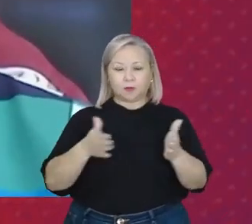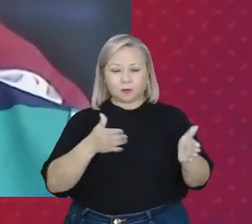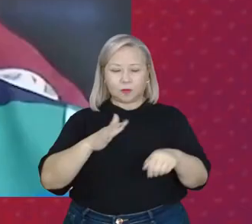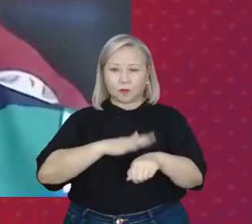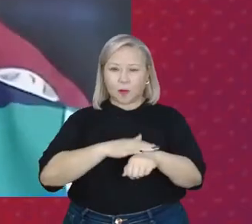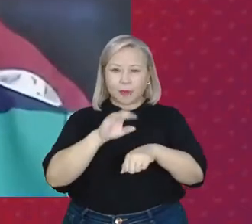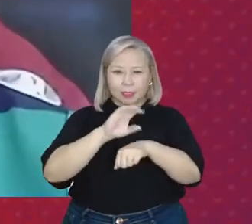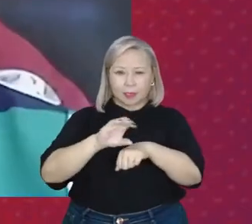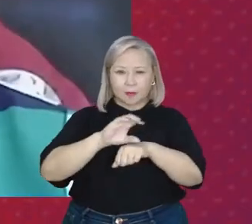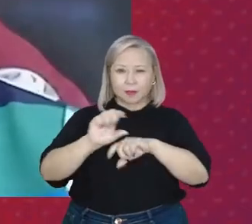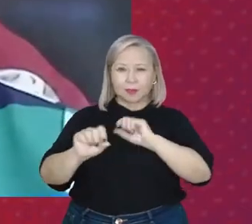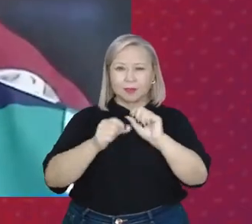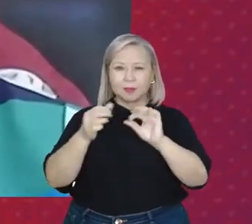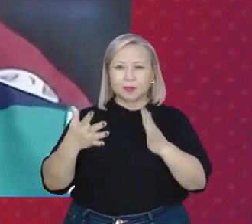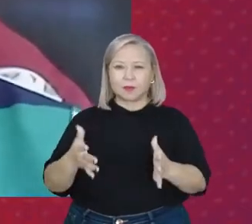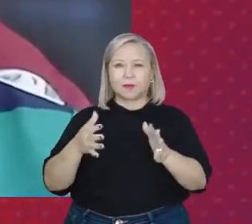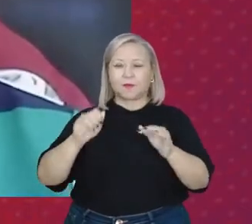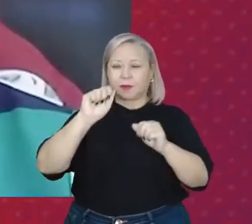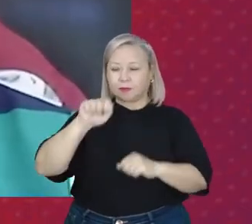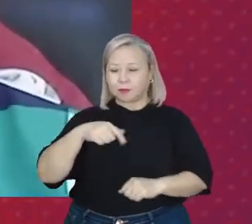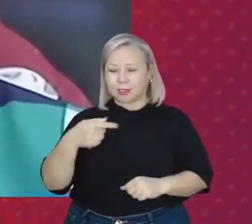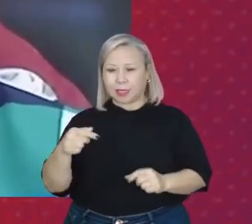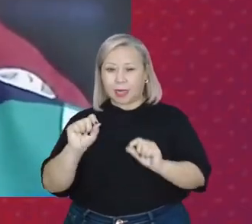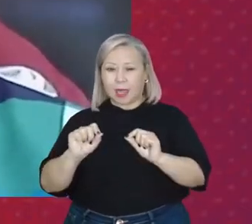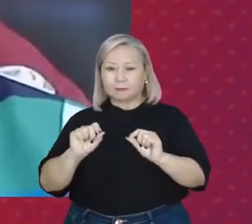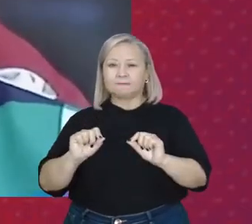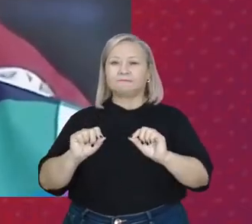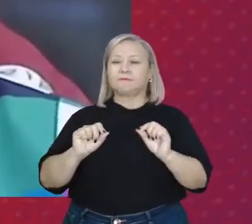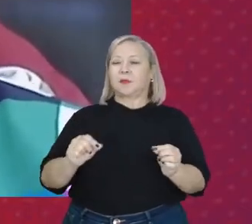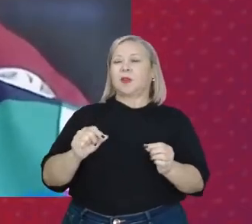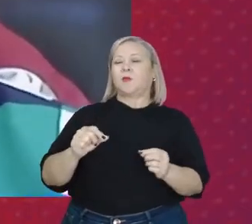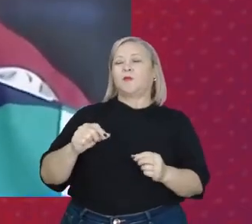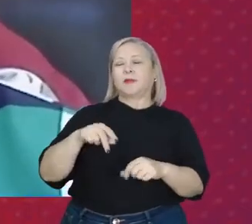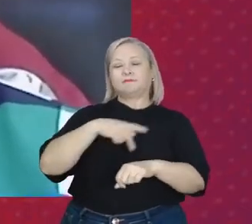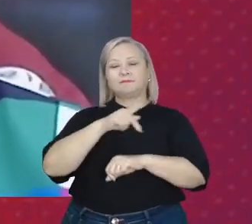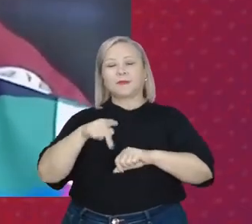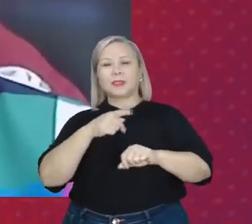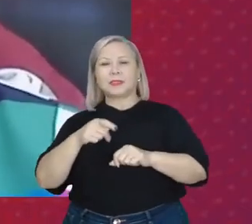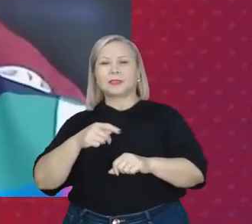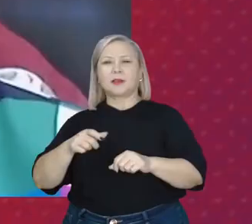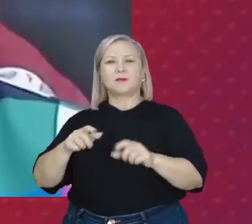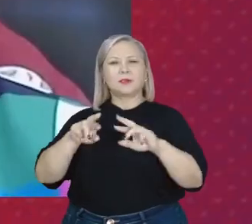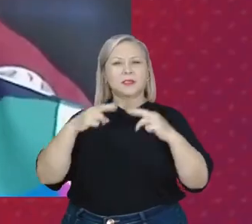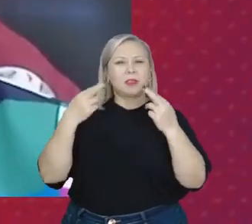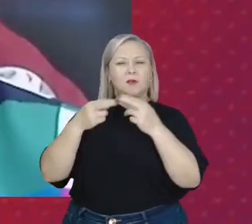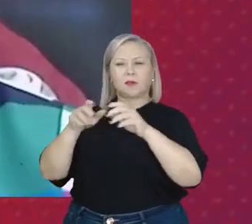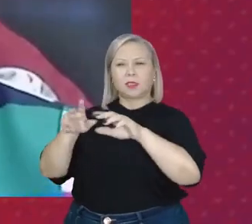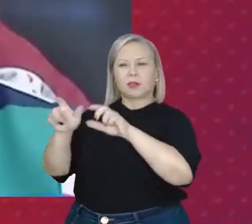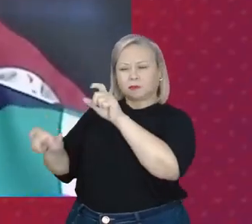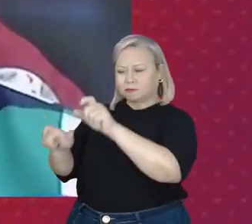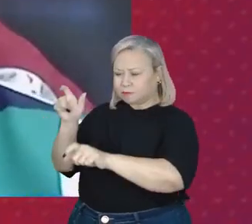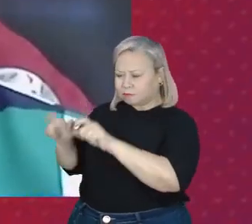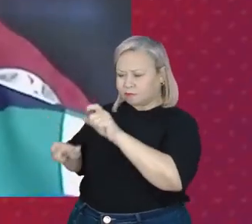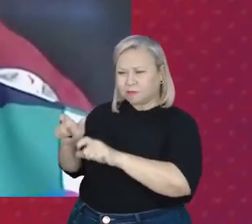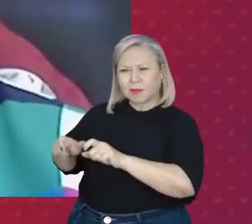foi consagrar uma nação que se reunia com milhares e milhares de pessoas para construir as suas